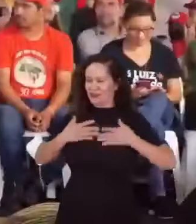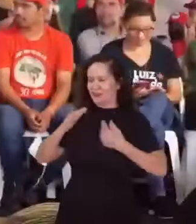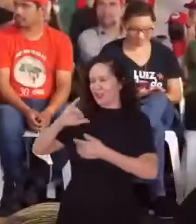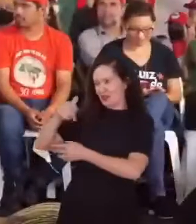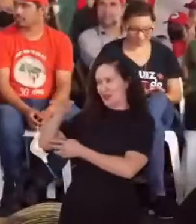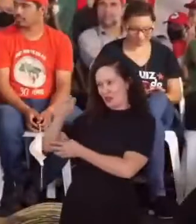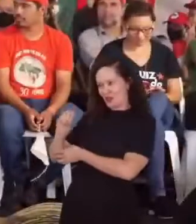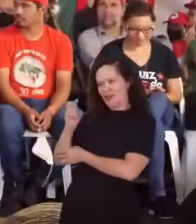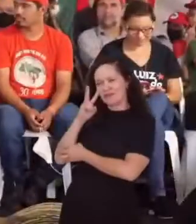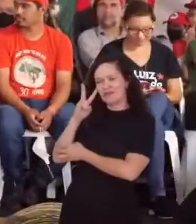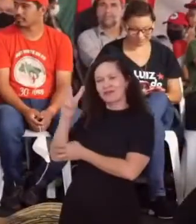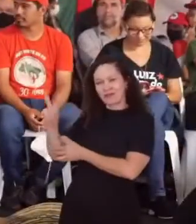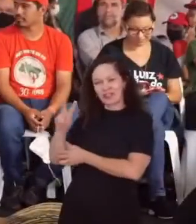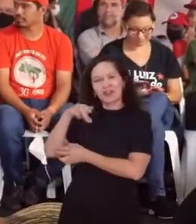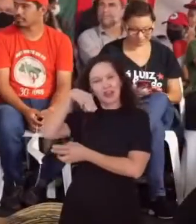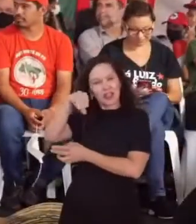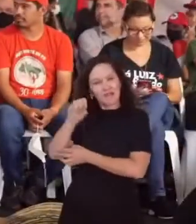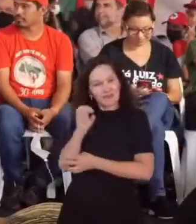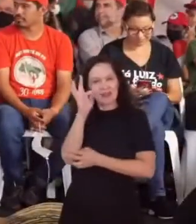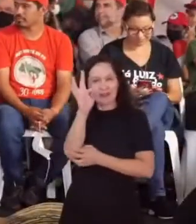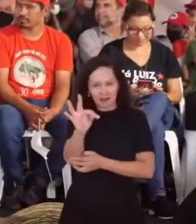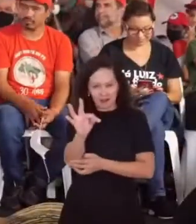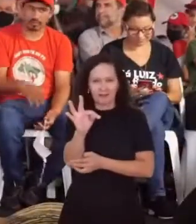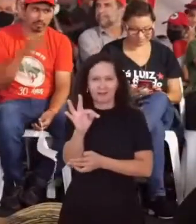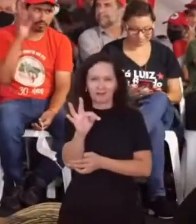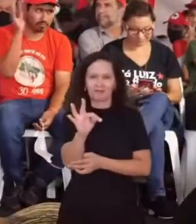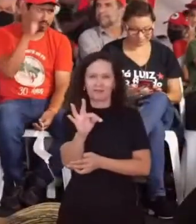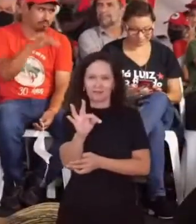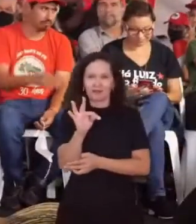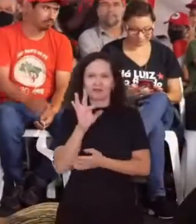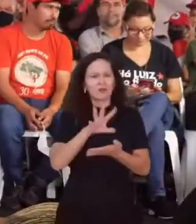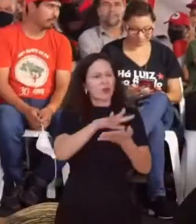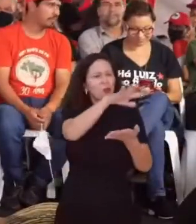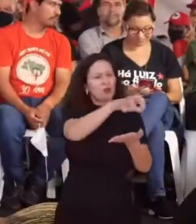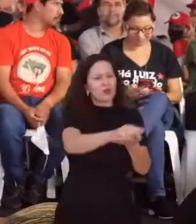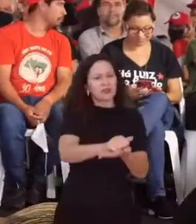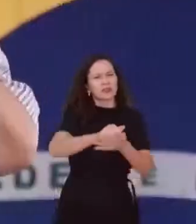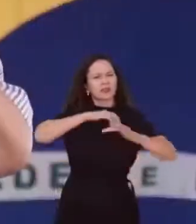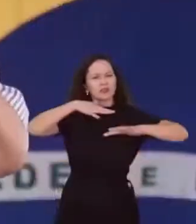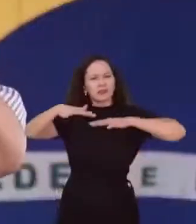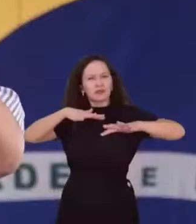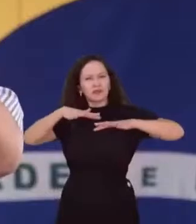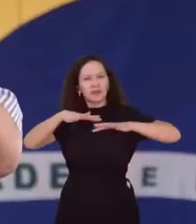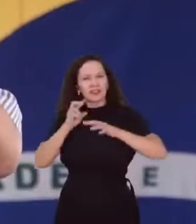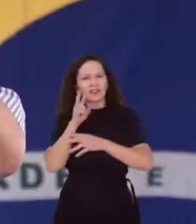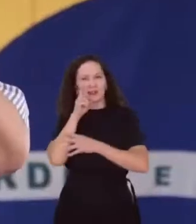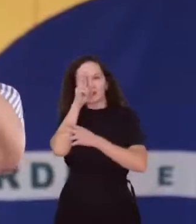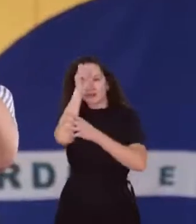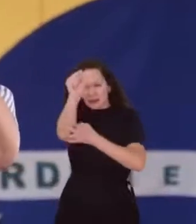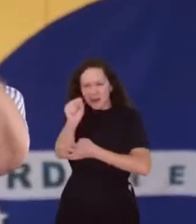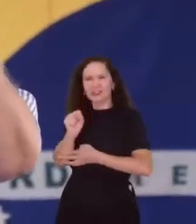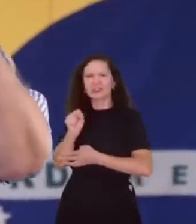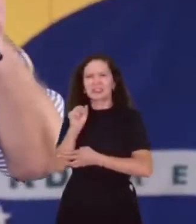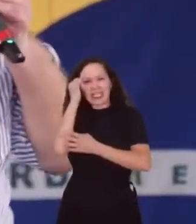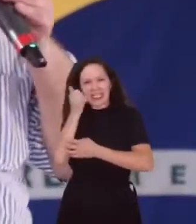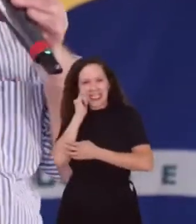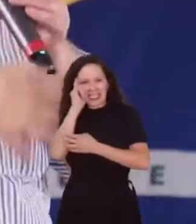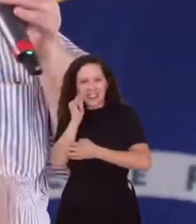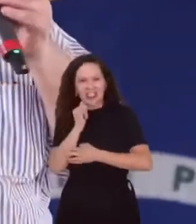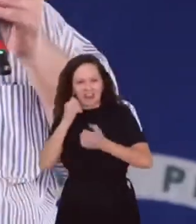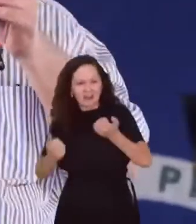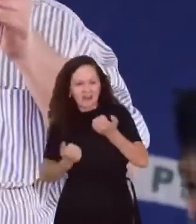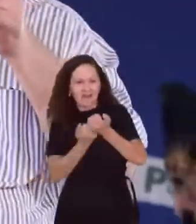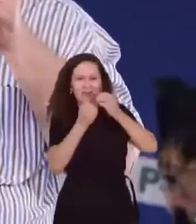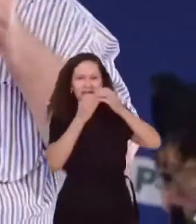MST das ocupações, da energia, da força pela terra, voltado na